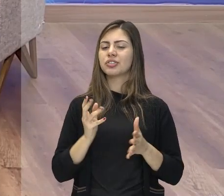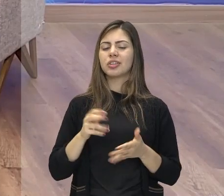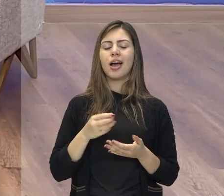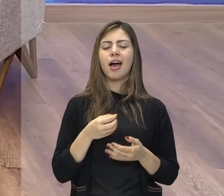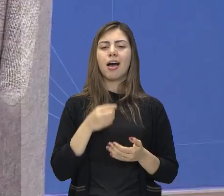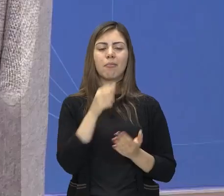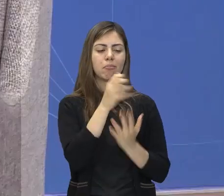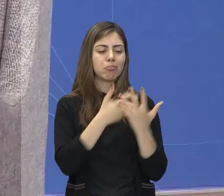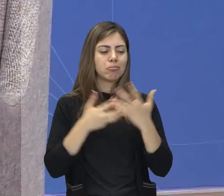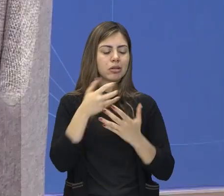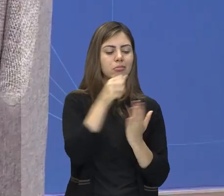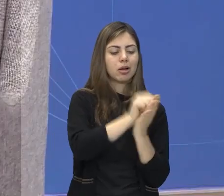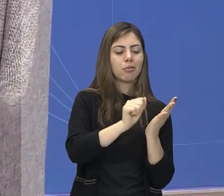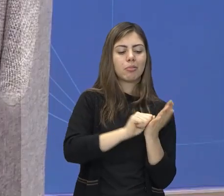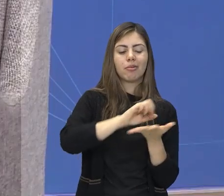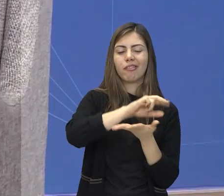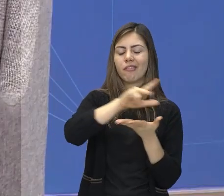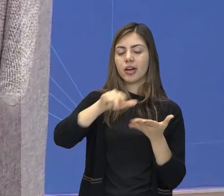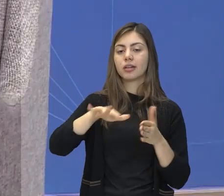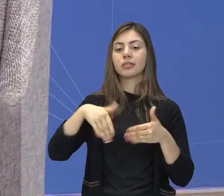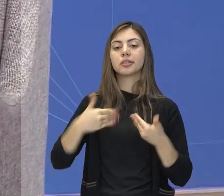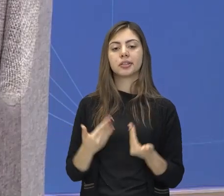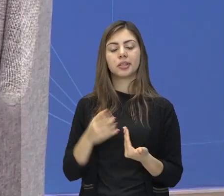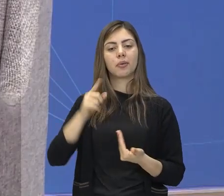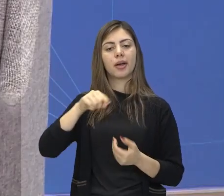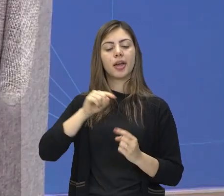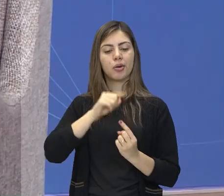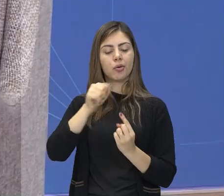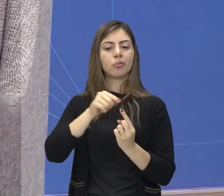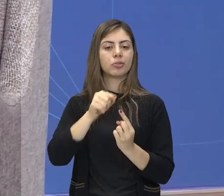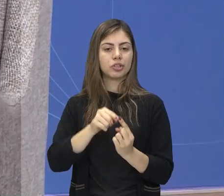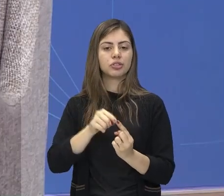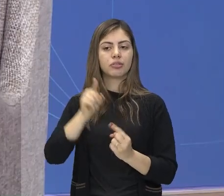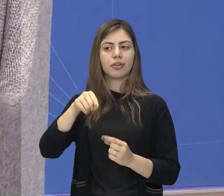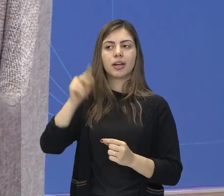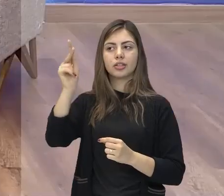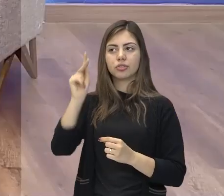de noiva. Então é esse o objetivo, cantar histórias que